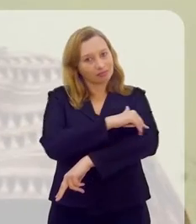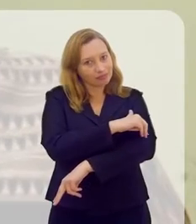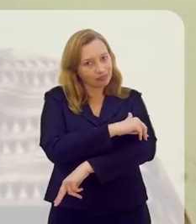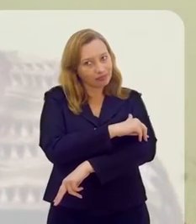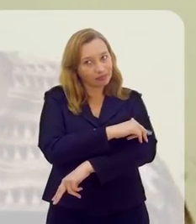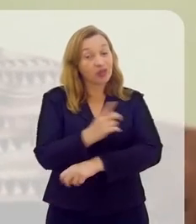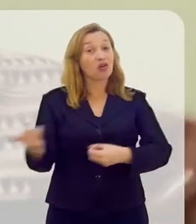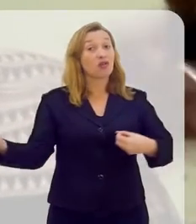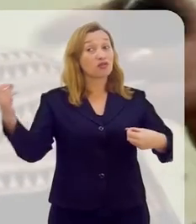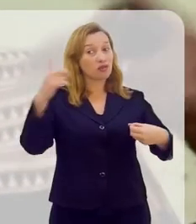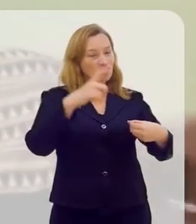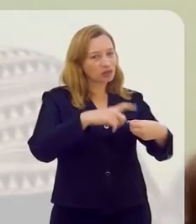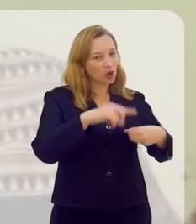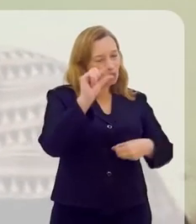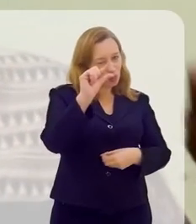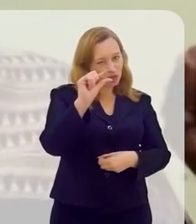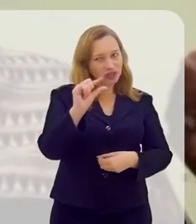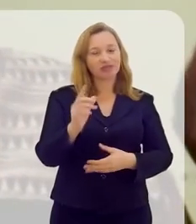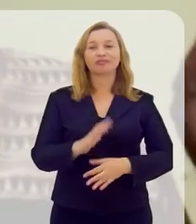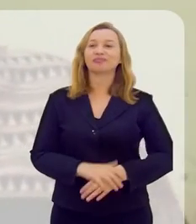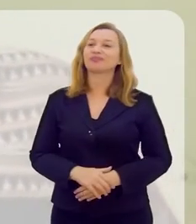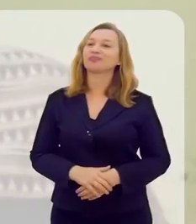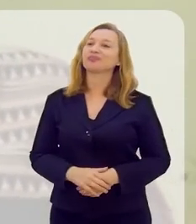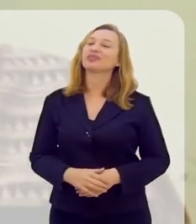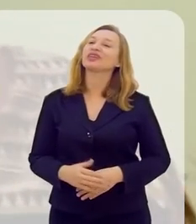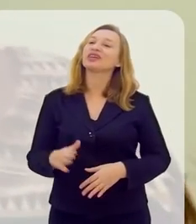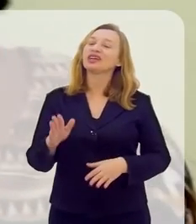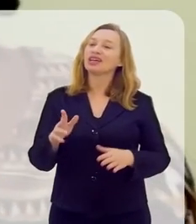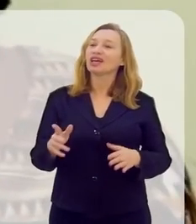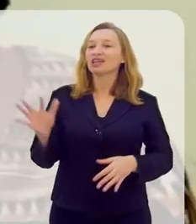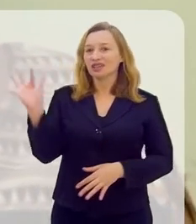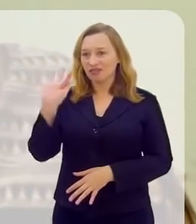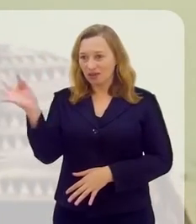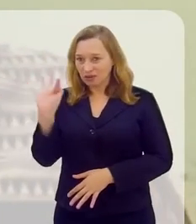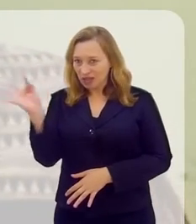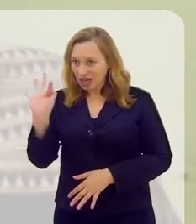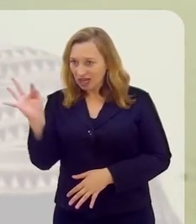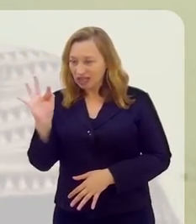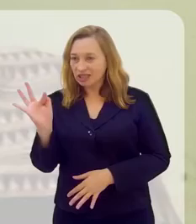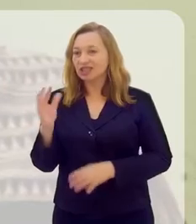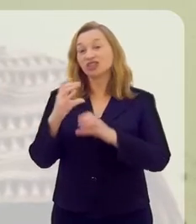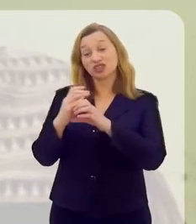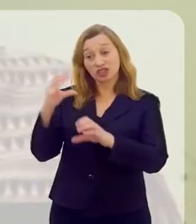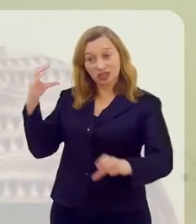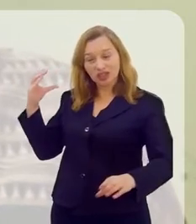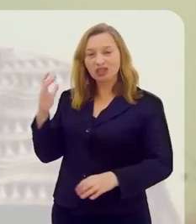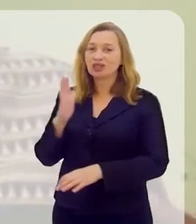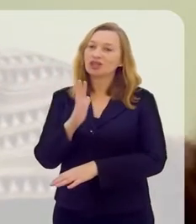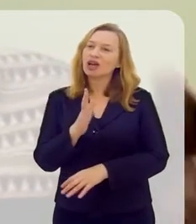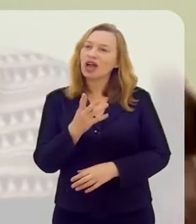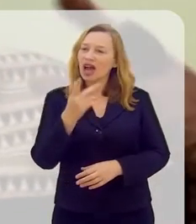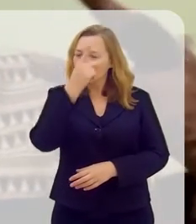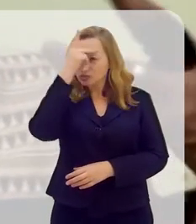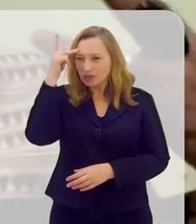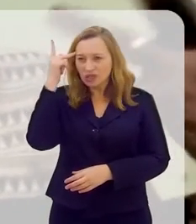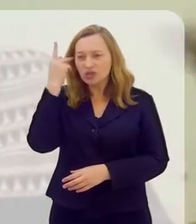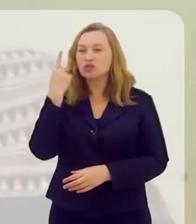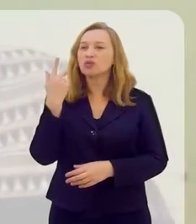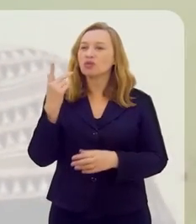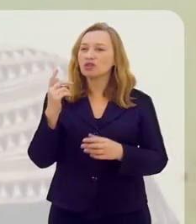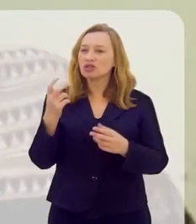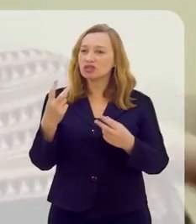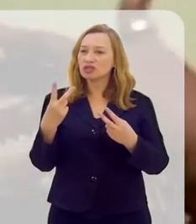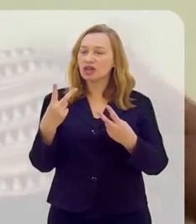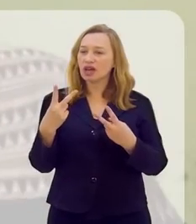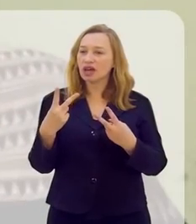Ora, vamos voltar um pouquinho à bobina. Desde a época da faculdade, né, na faculdade de engenharia, eu já